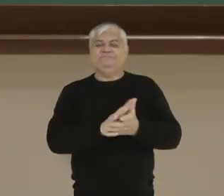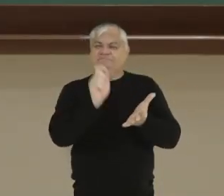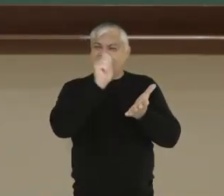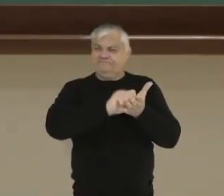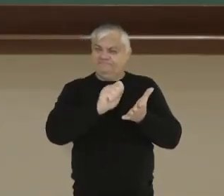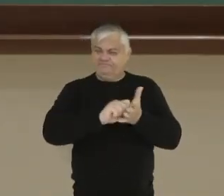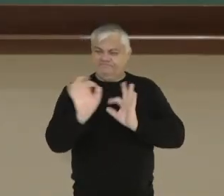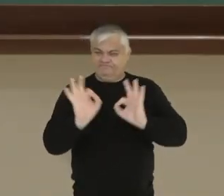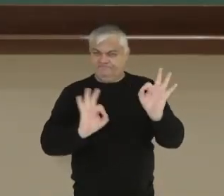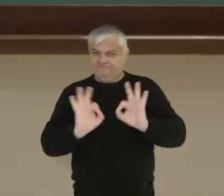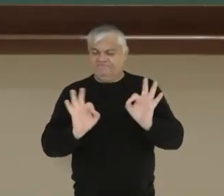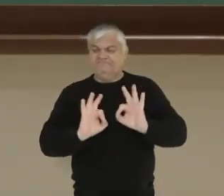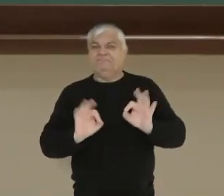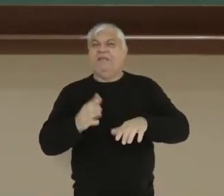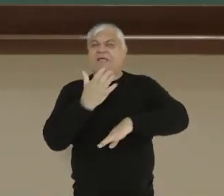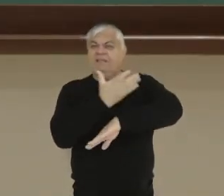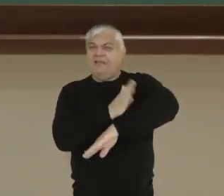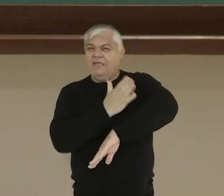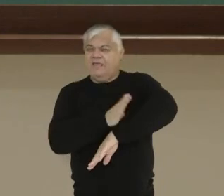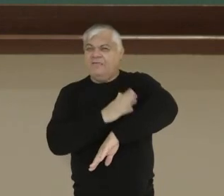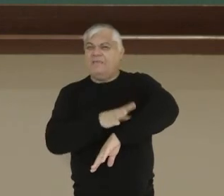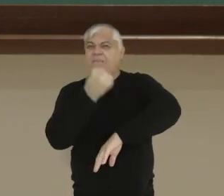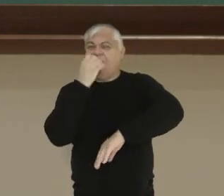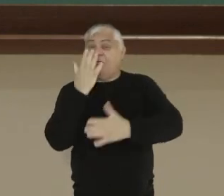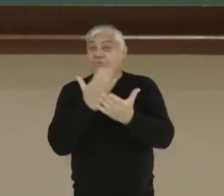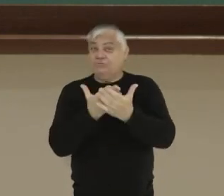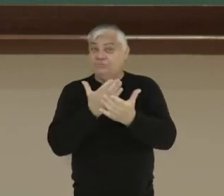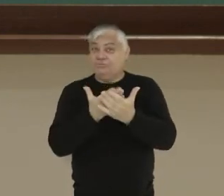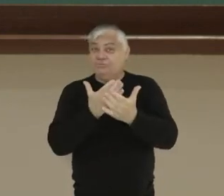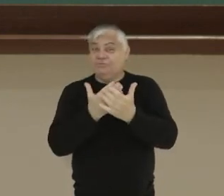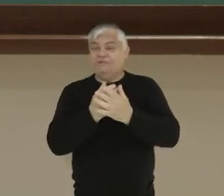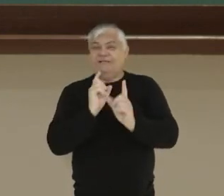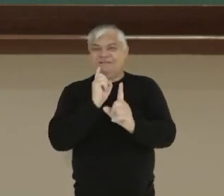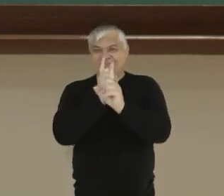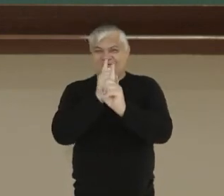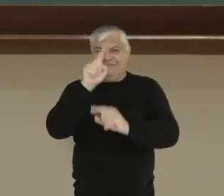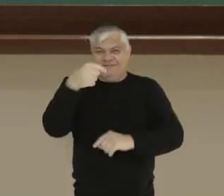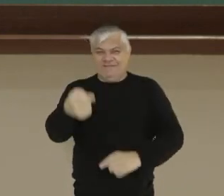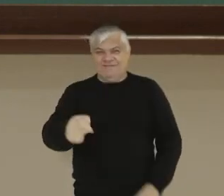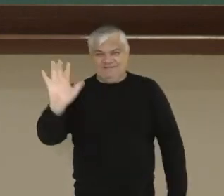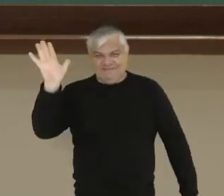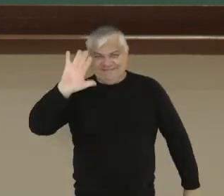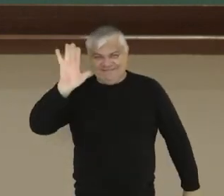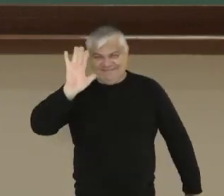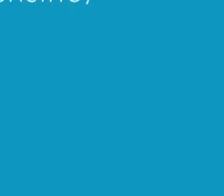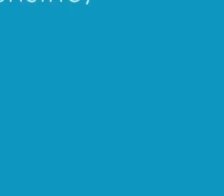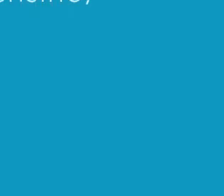em ordem, resolva os exercícios bem direitinho, estude bastante e a gente se encontra numa próxima aula.